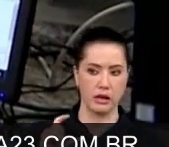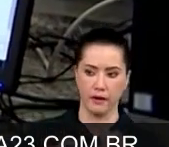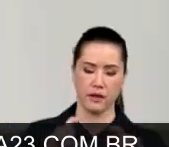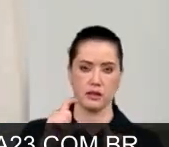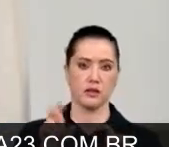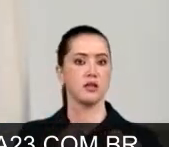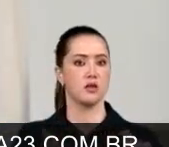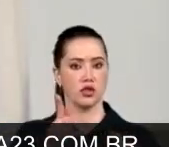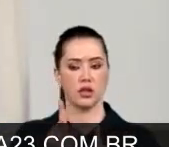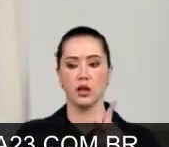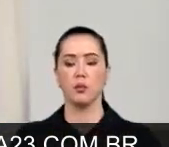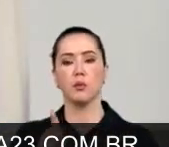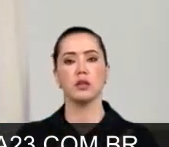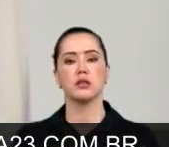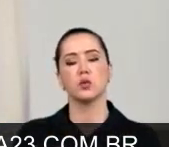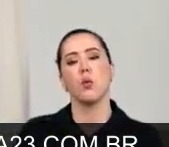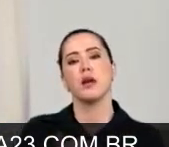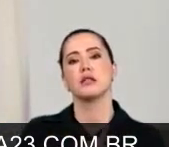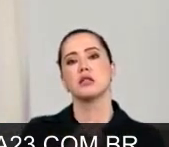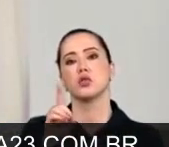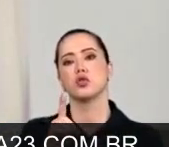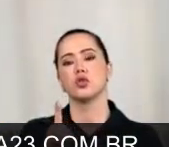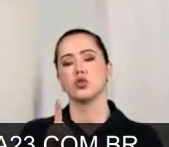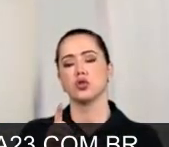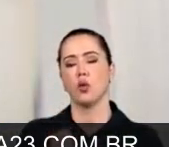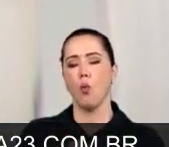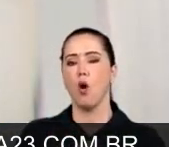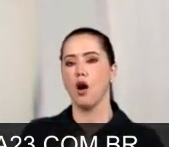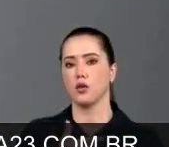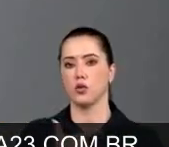aplicada na população a partir do ano de 2025.